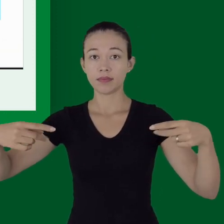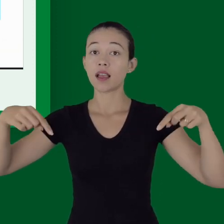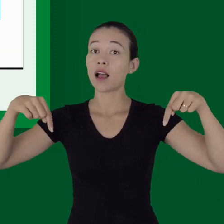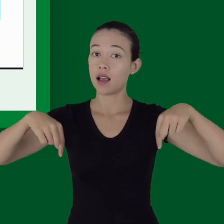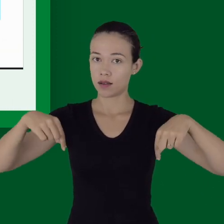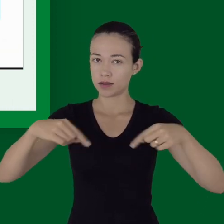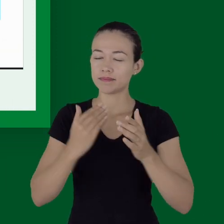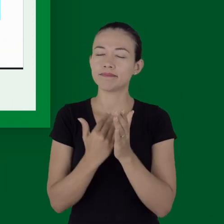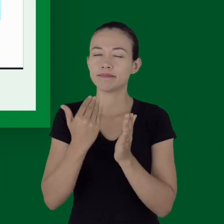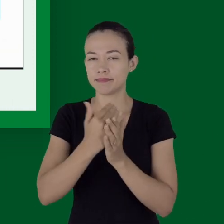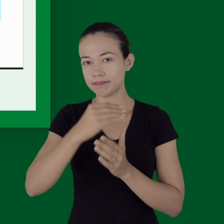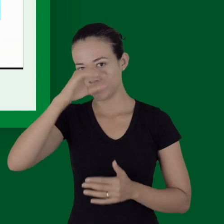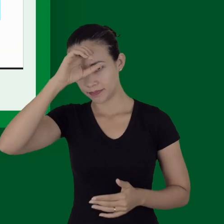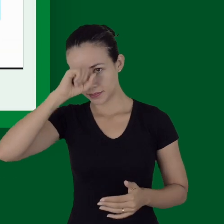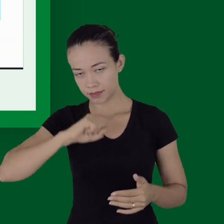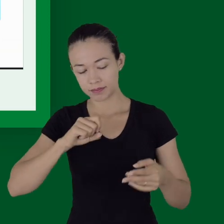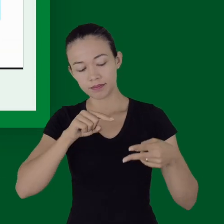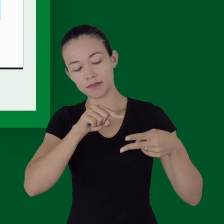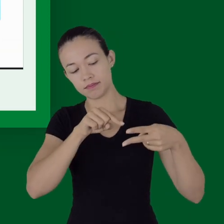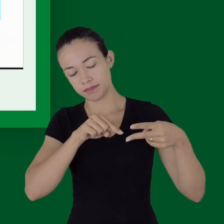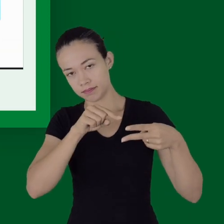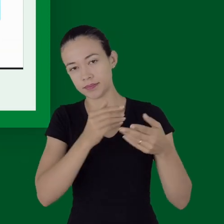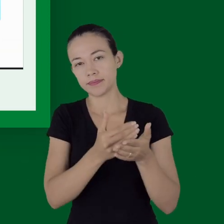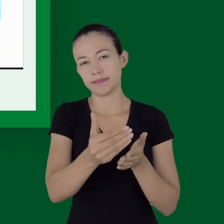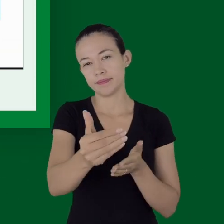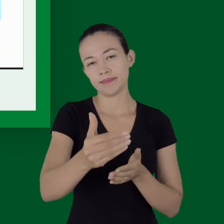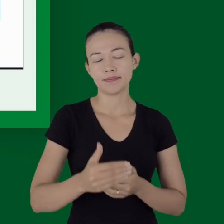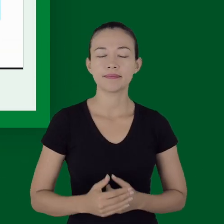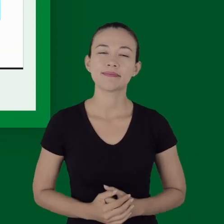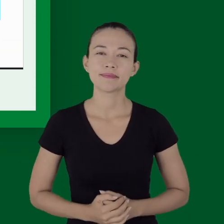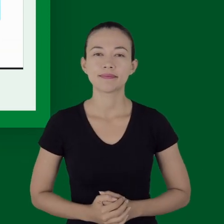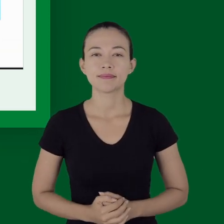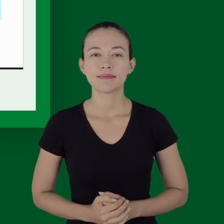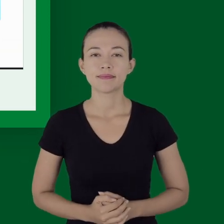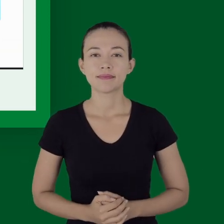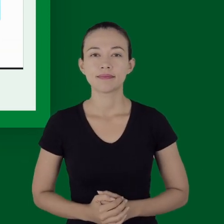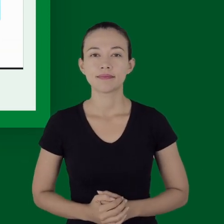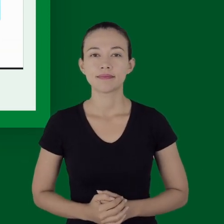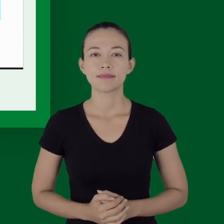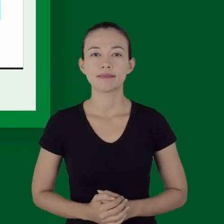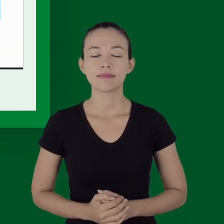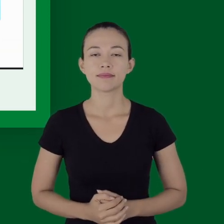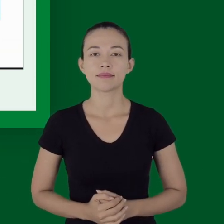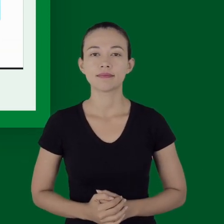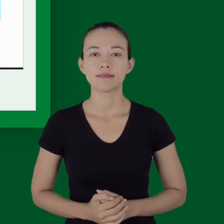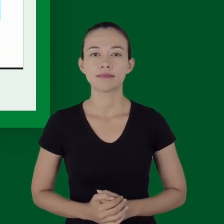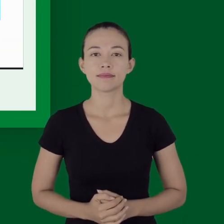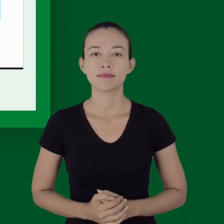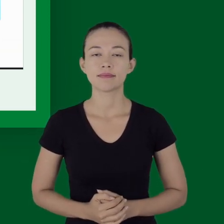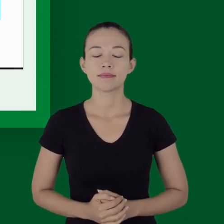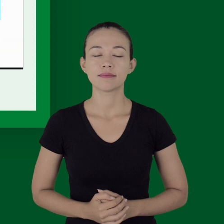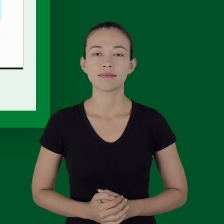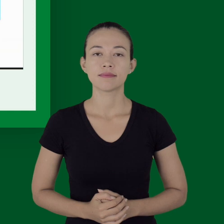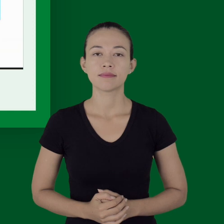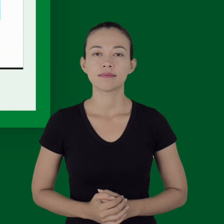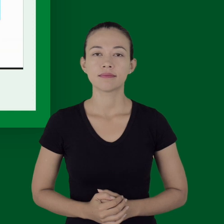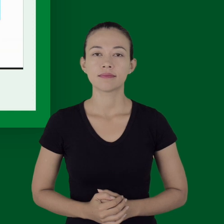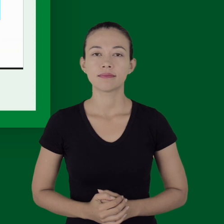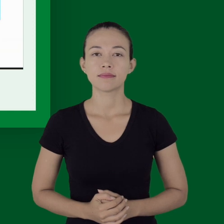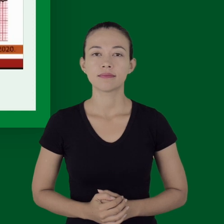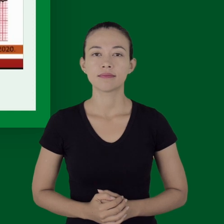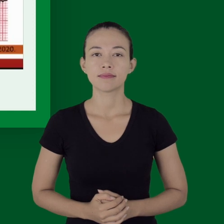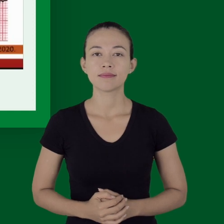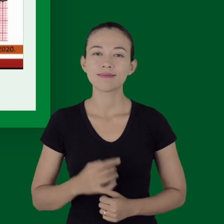e atividade elétrica sem pulso, a ESP. A gente vai começar inicialmente falando sobre os ritmos chocáveis, né? Primeiramente, a fibrilação ventricular.